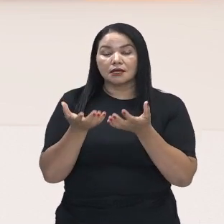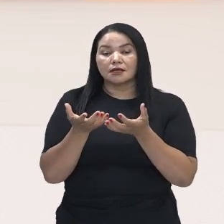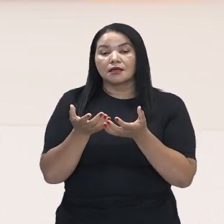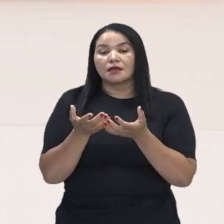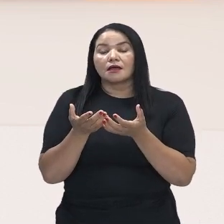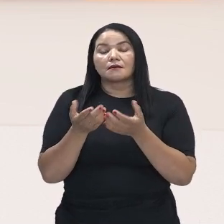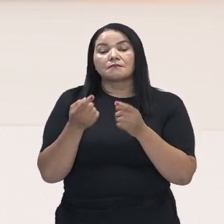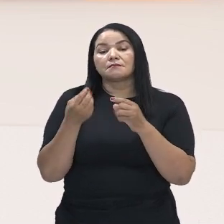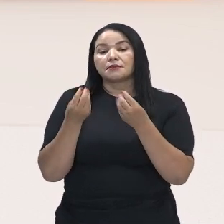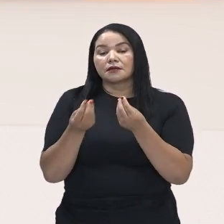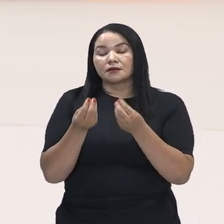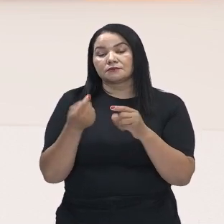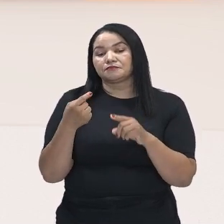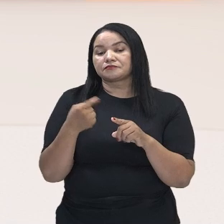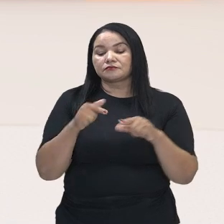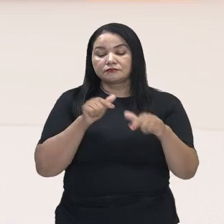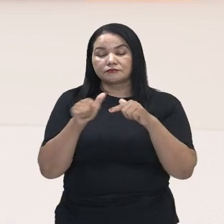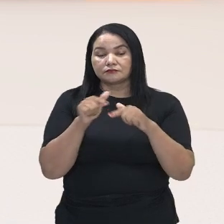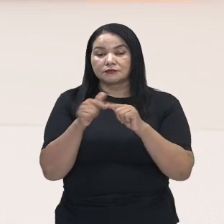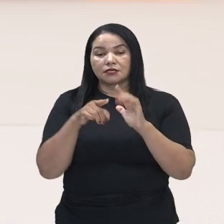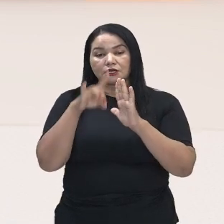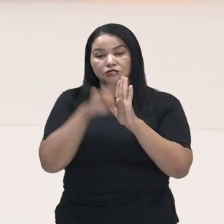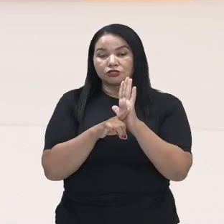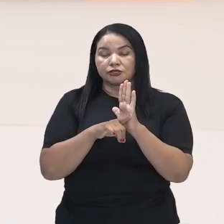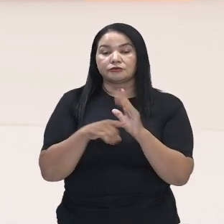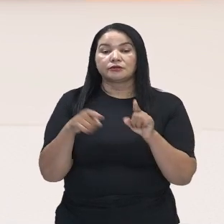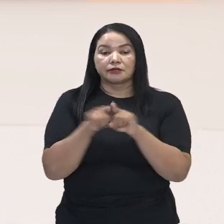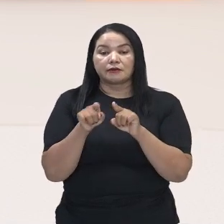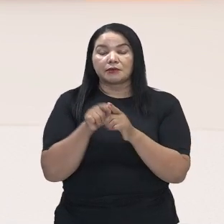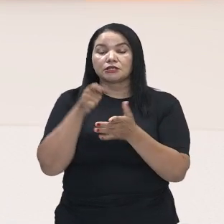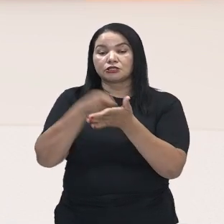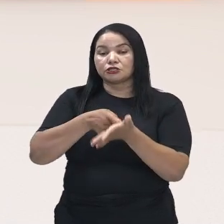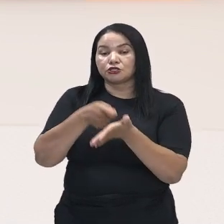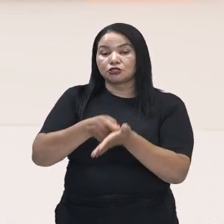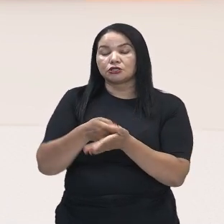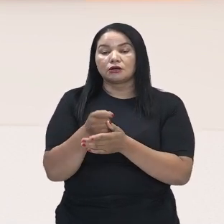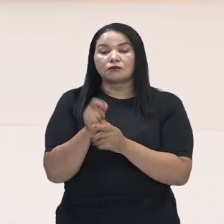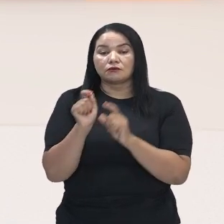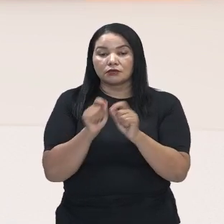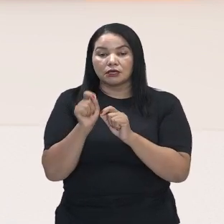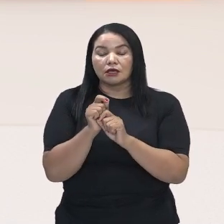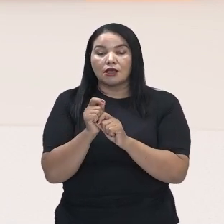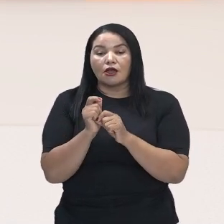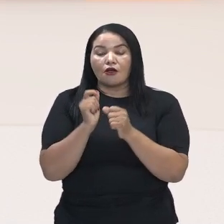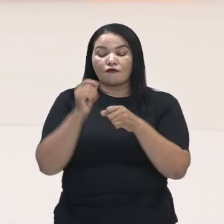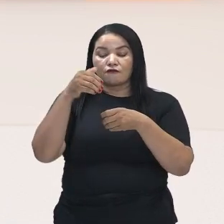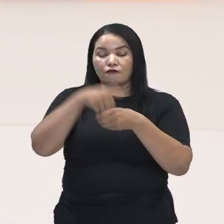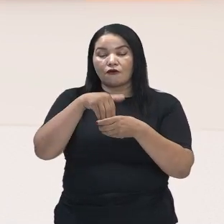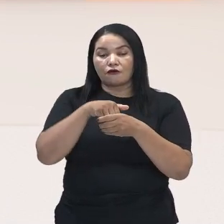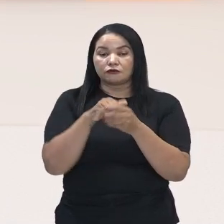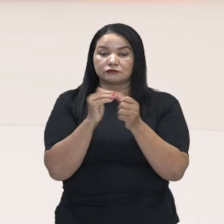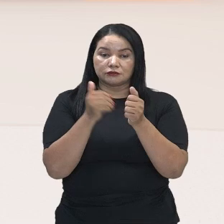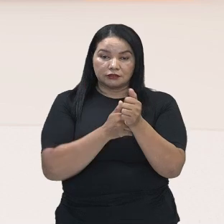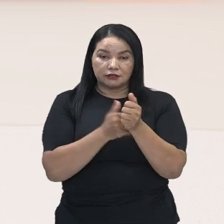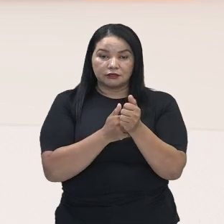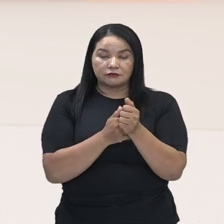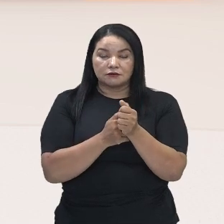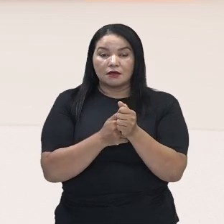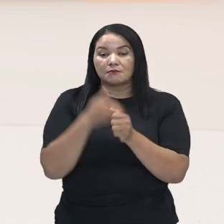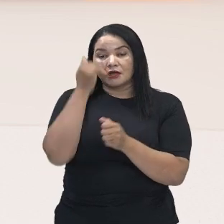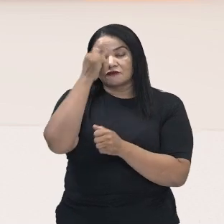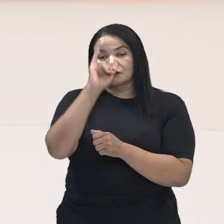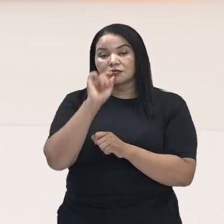trabalhadores. E também eles exigiam o voto secreto, que é para evitar que eles fossem coagidos a votar